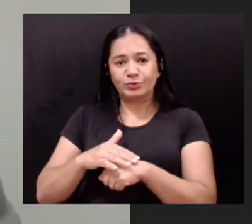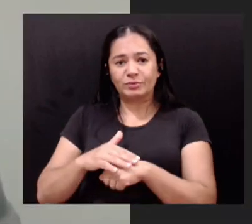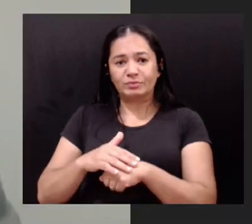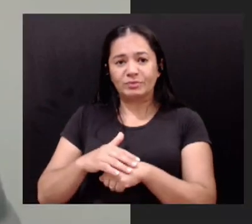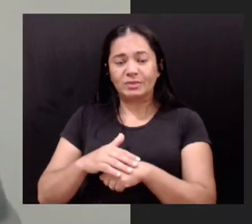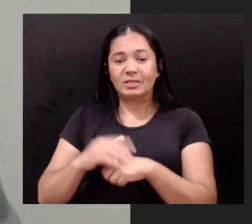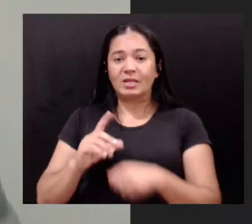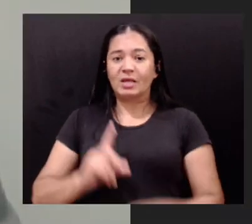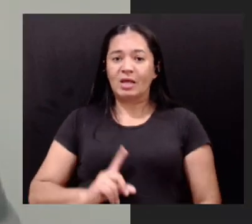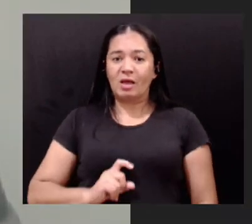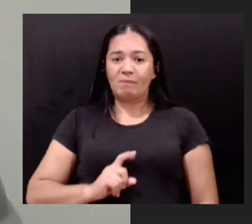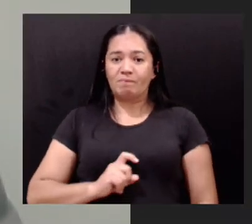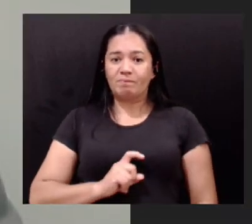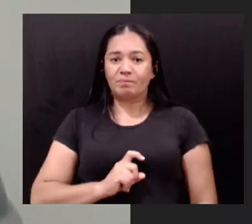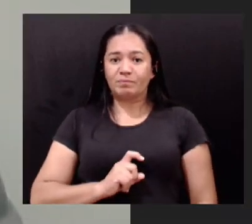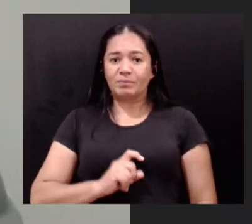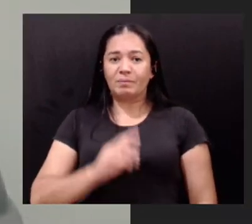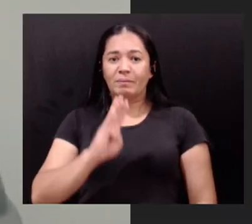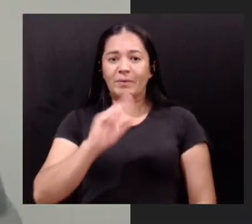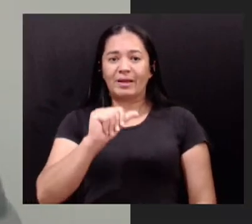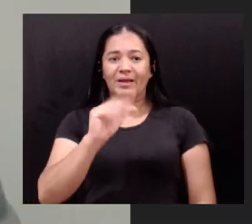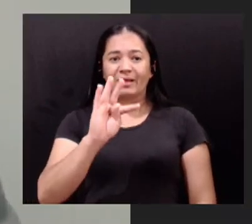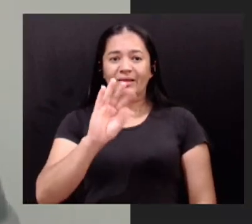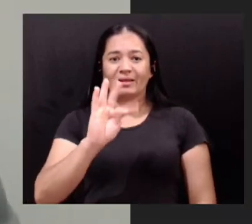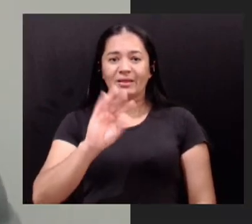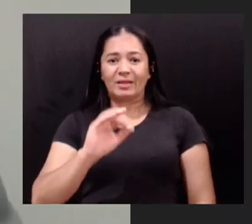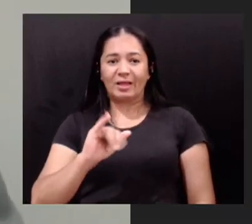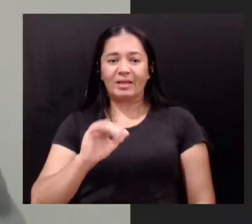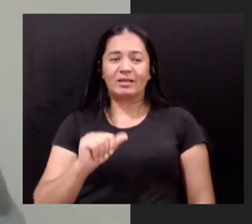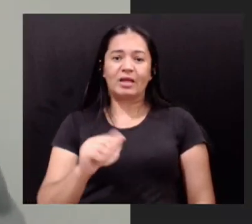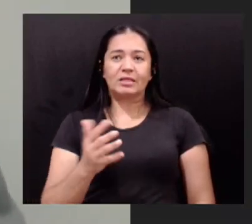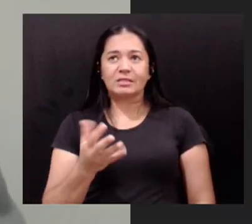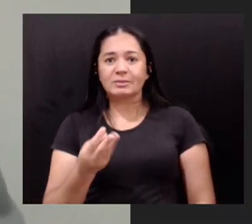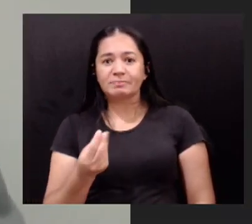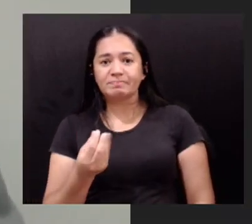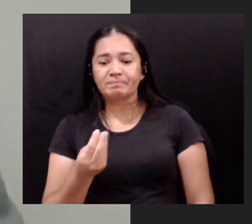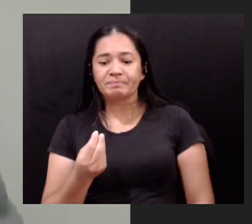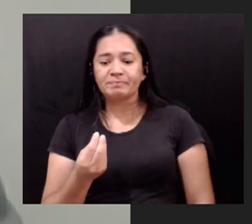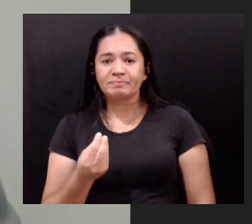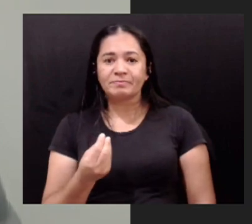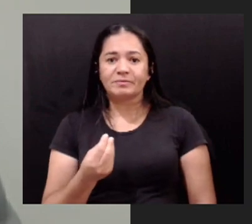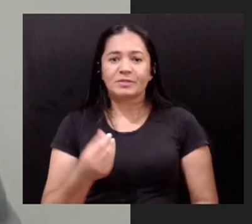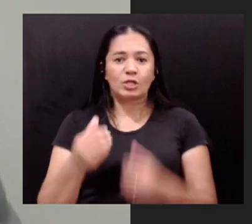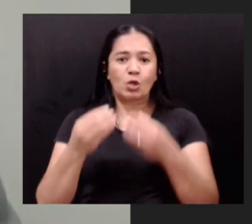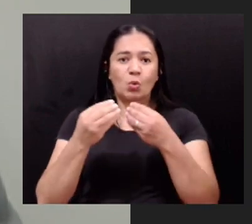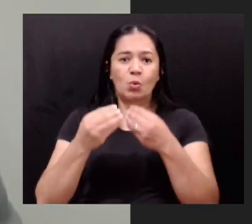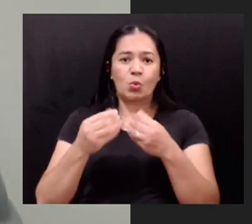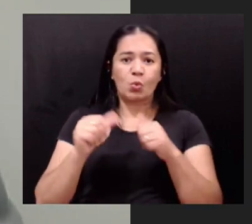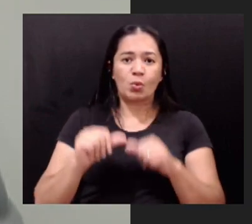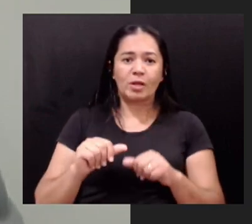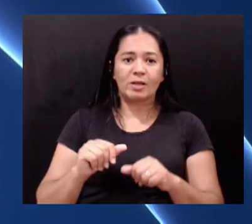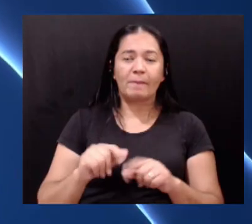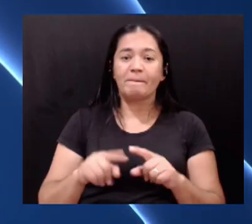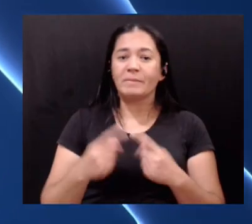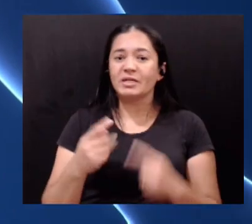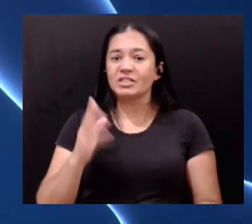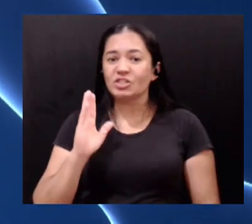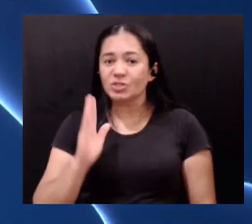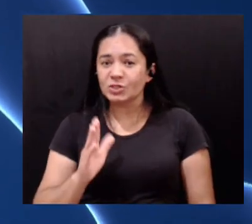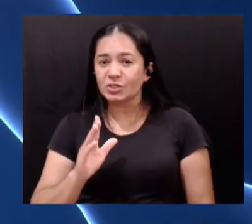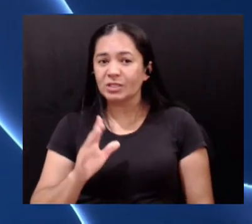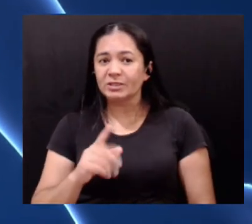Helicobacter pylori pode não ser tão nociva, né, mas quando a gente já tem algum grau de lesão,